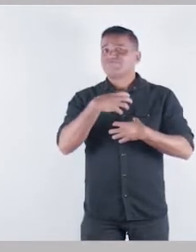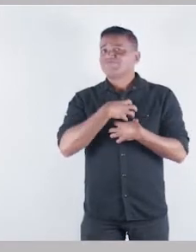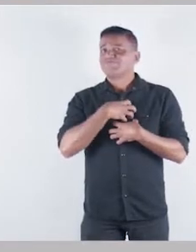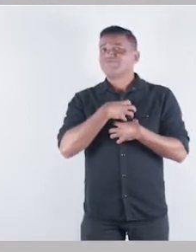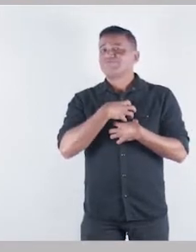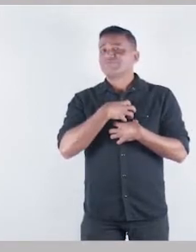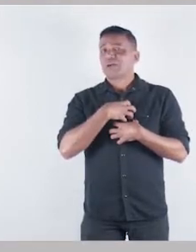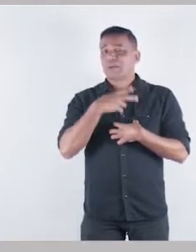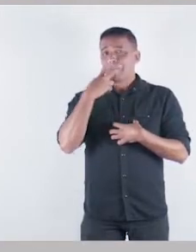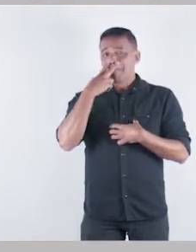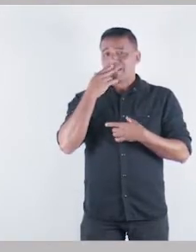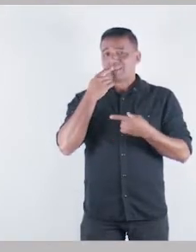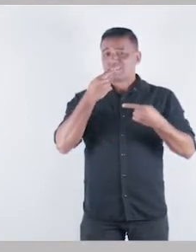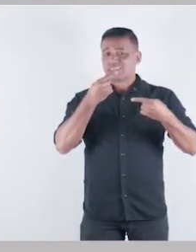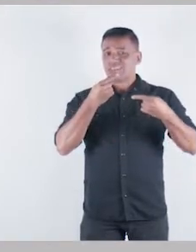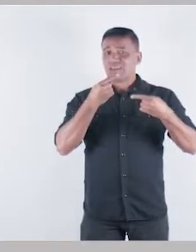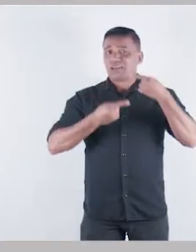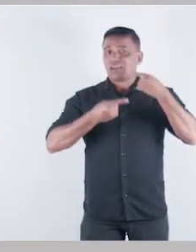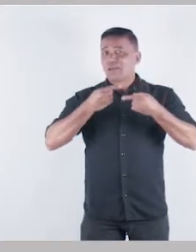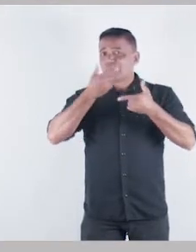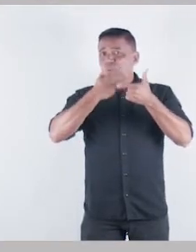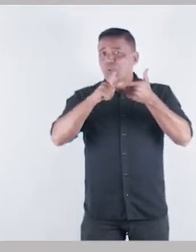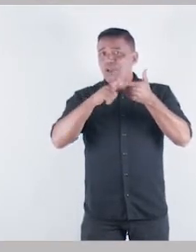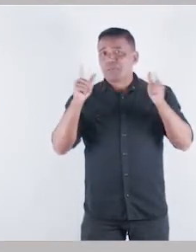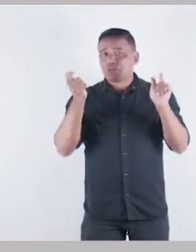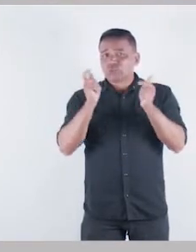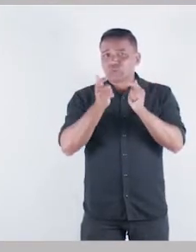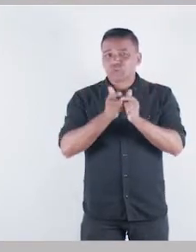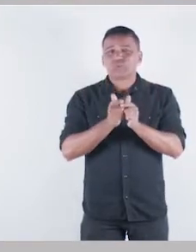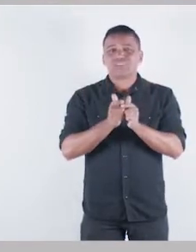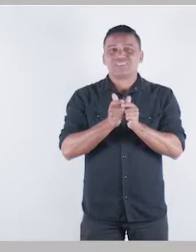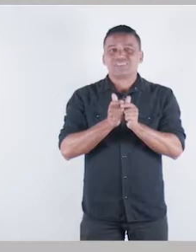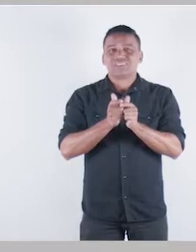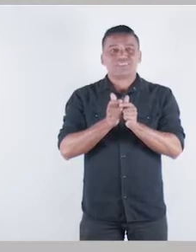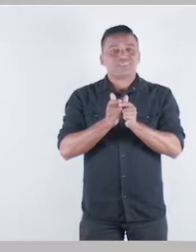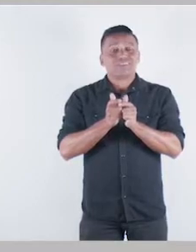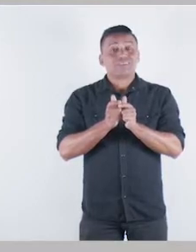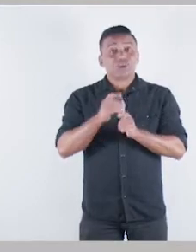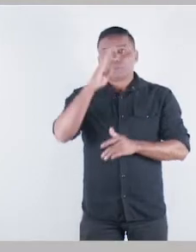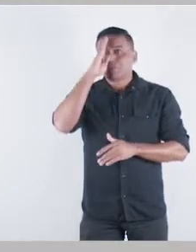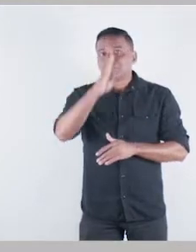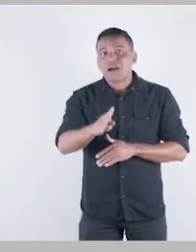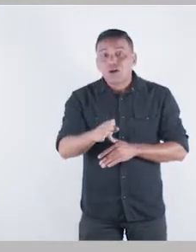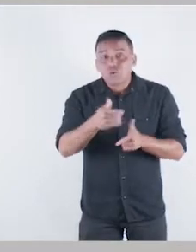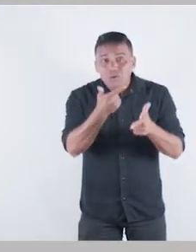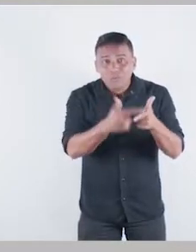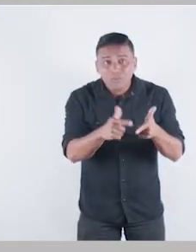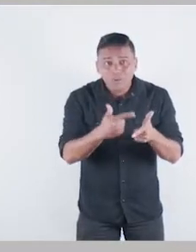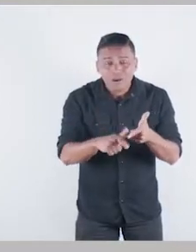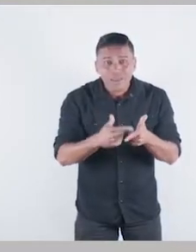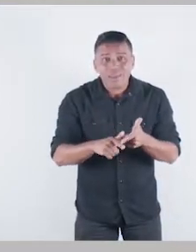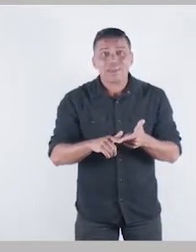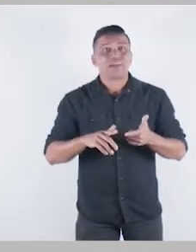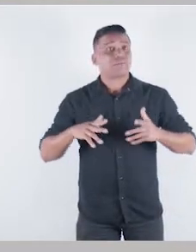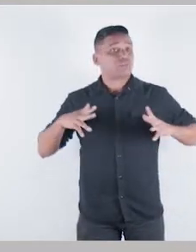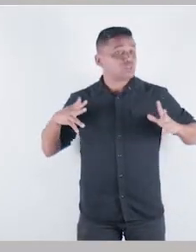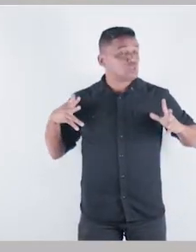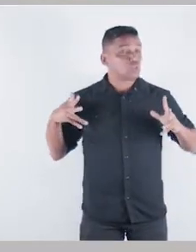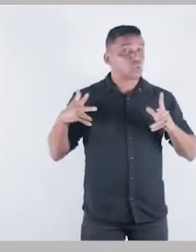anulação dos conflitos, mas não há anulação dos conflitos. O conflito principal, né, de toda a